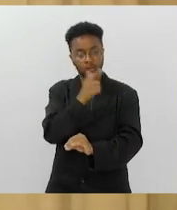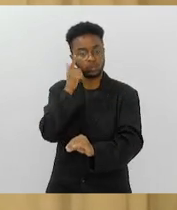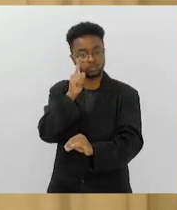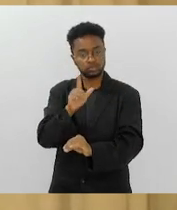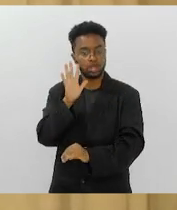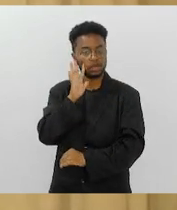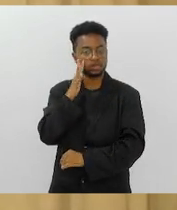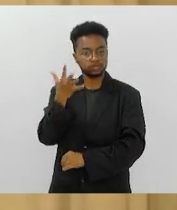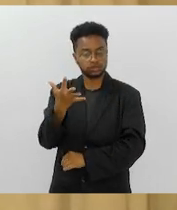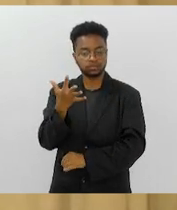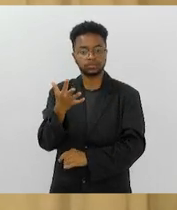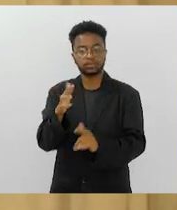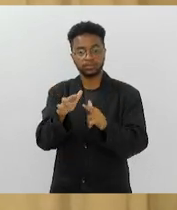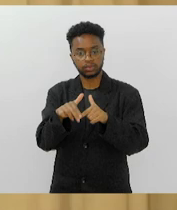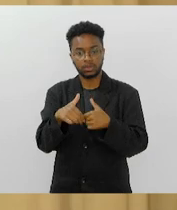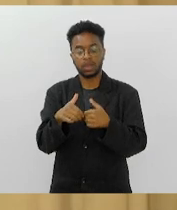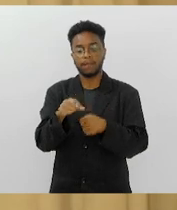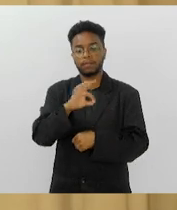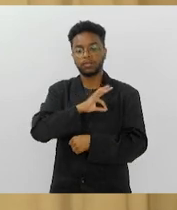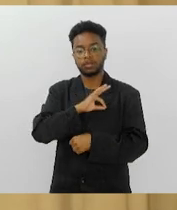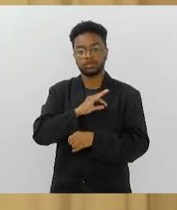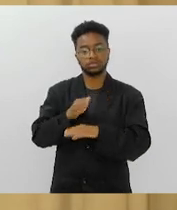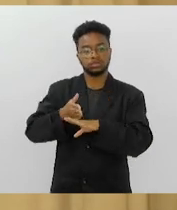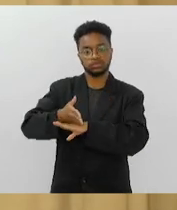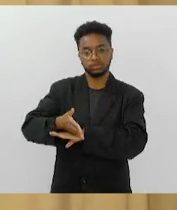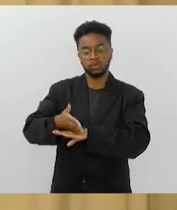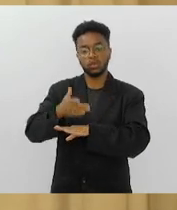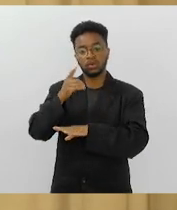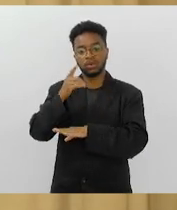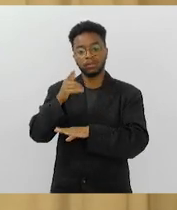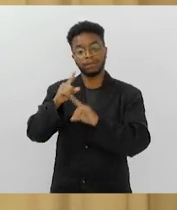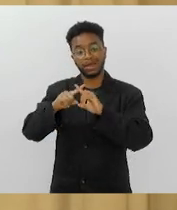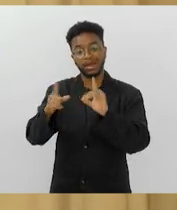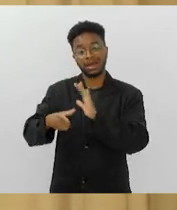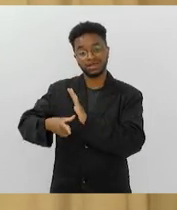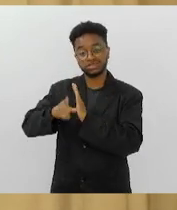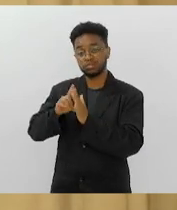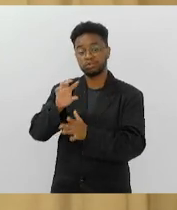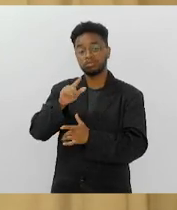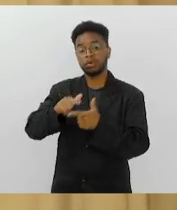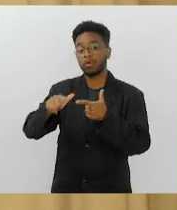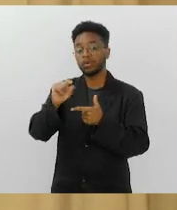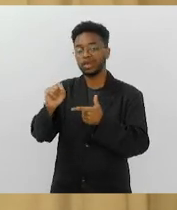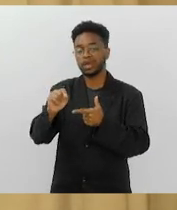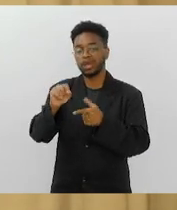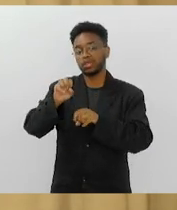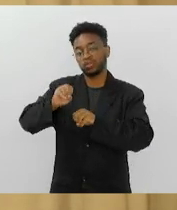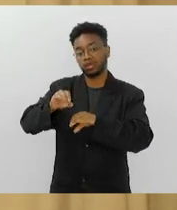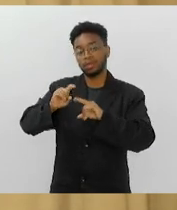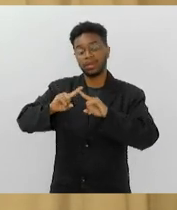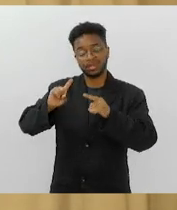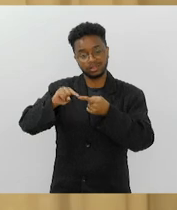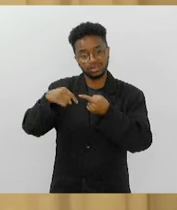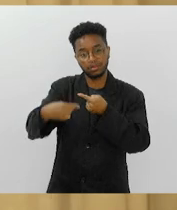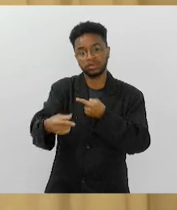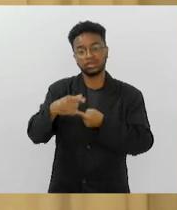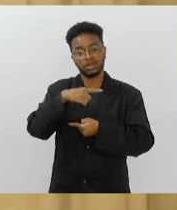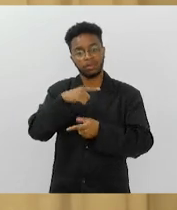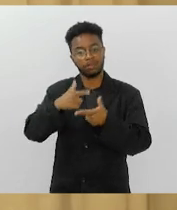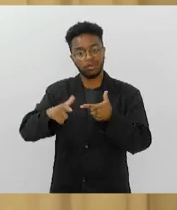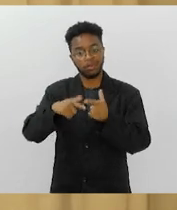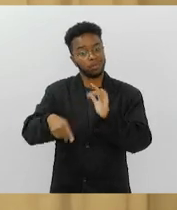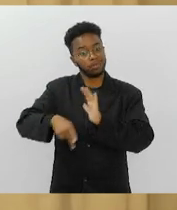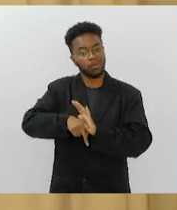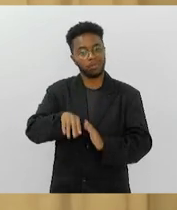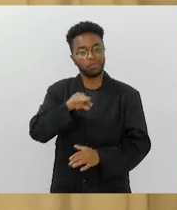através de uma viatura da Polícia Militar, um problema que era, naquele momento, da educação, mas que logo em seguida se tornaria um problema da Polícia Militar.